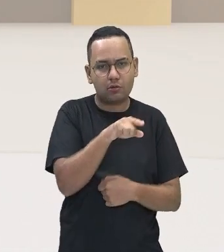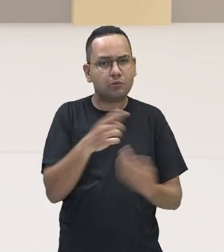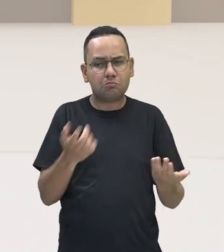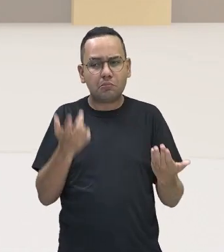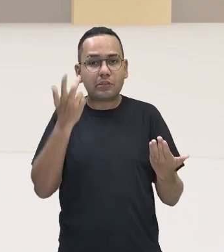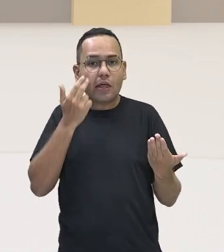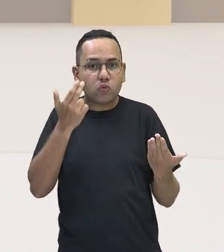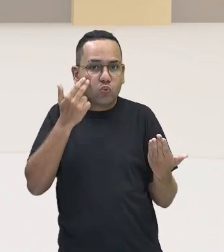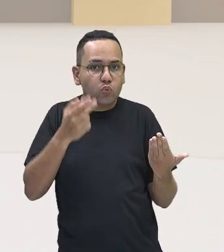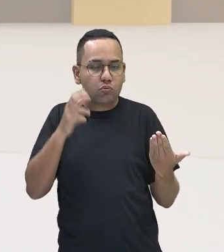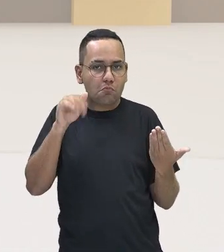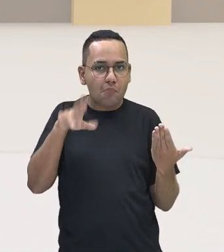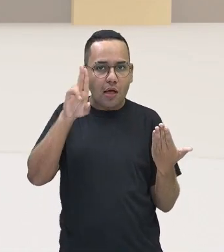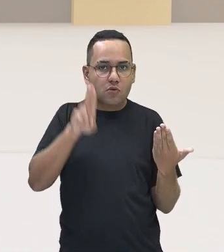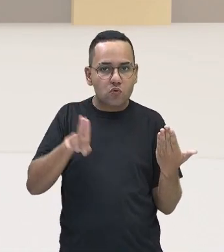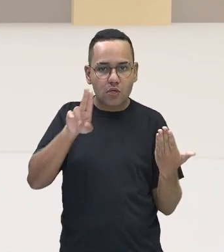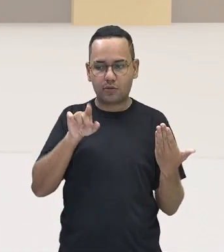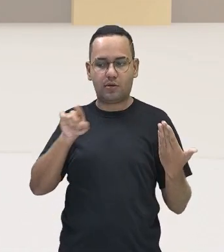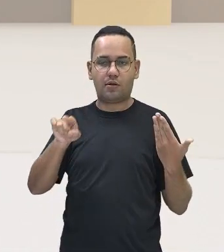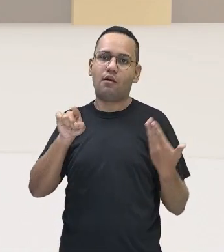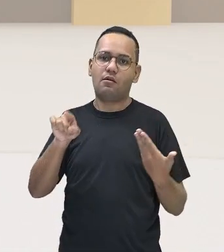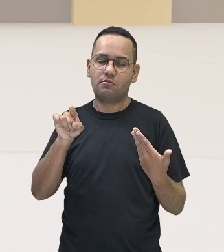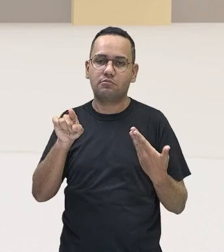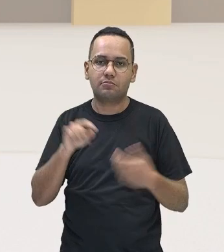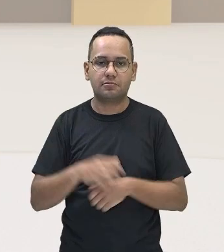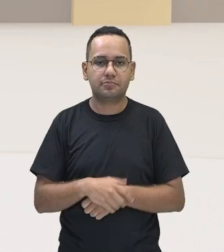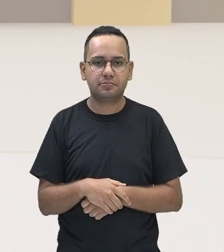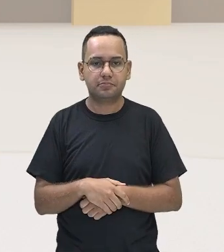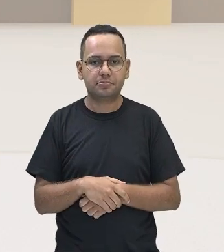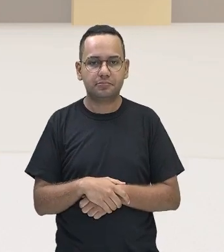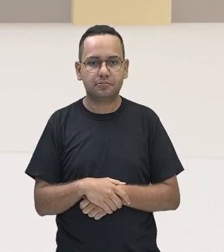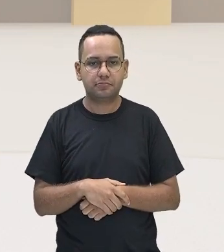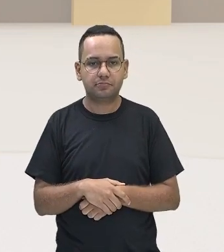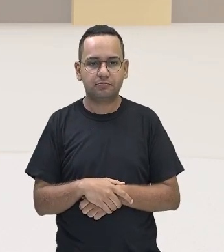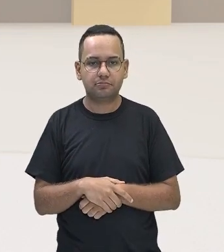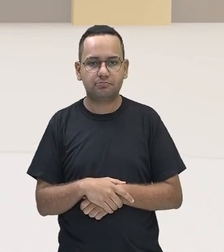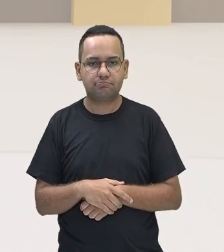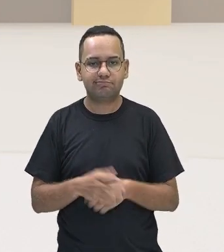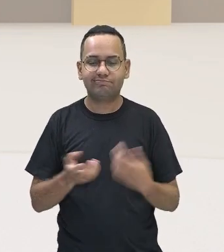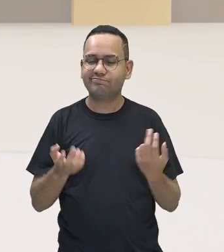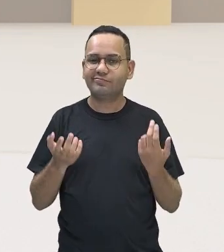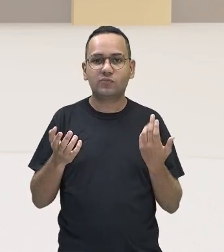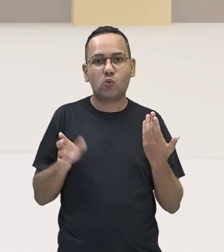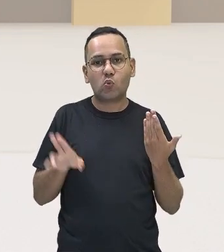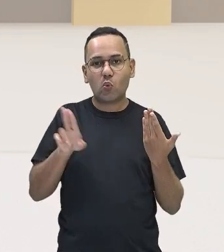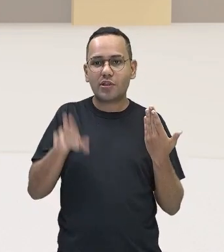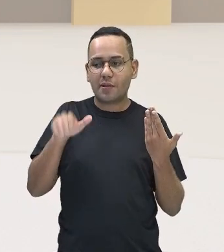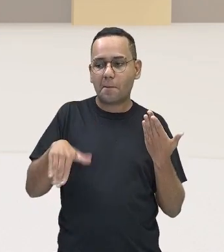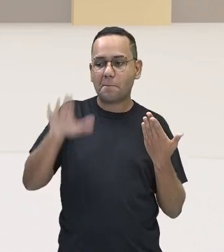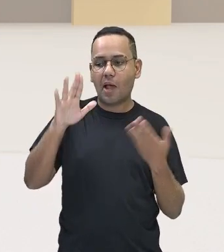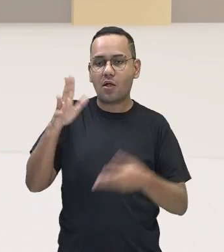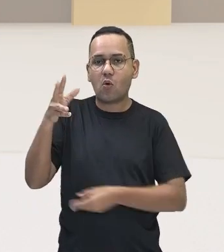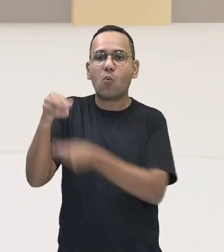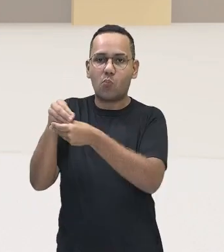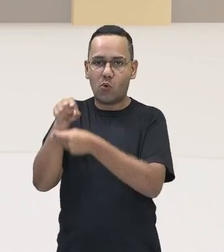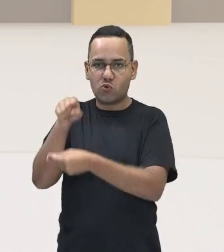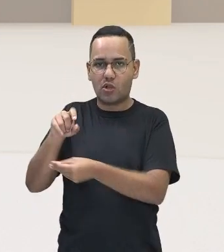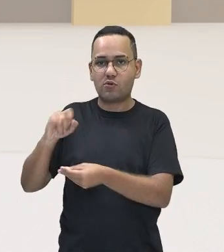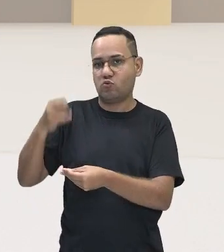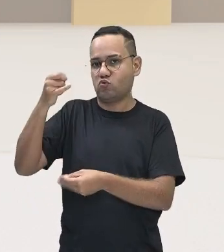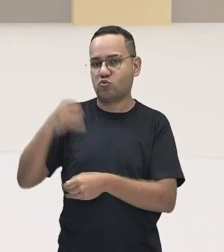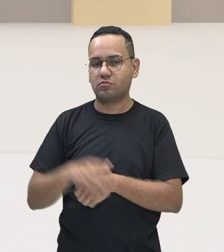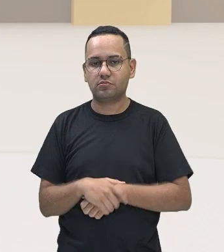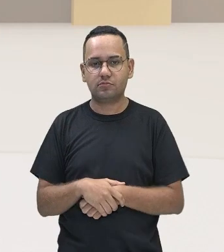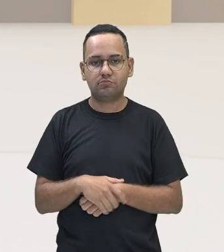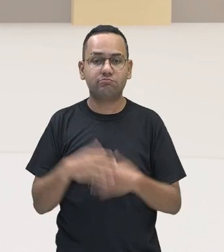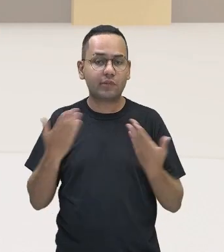compostos. É verdade, né? Então, hoje em dia a gente trabalha sempre com juros compostos. O banco em si trabalha conosco